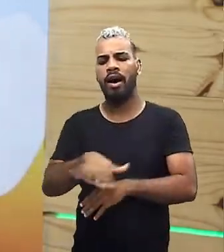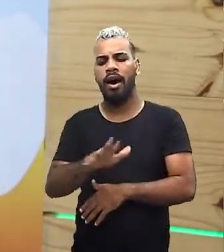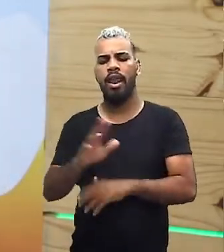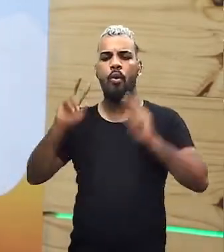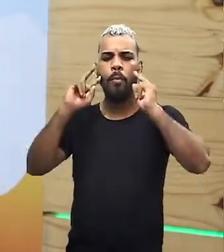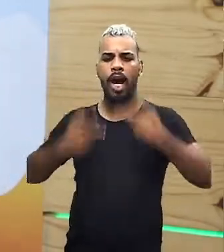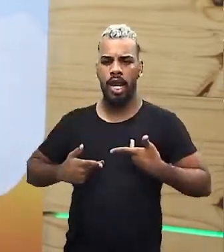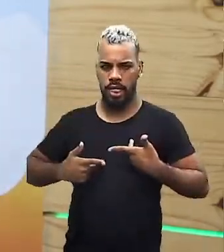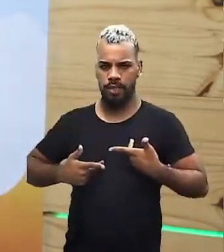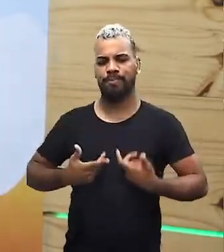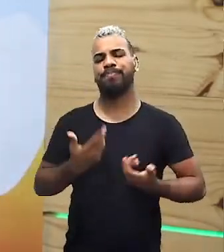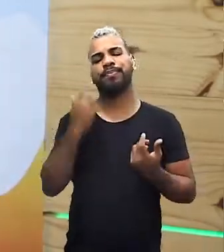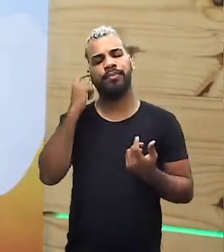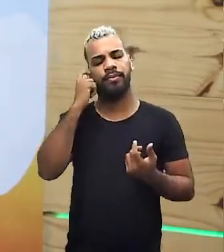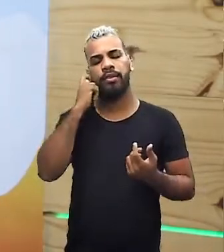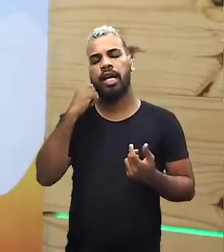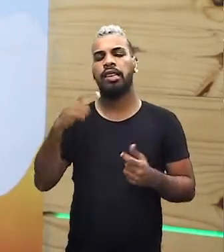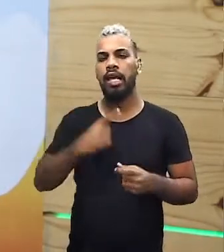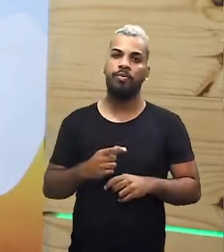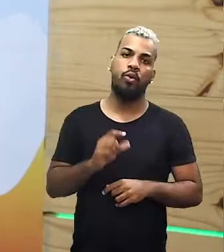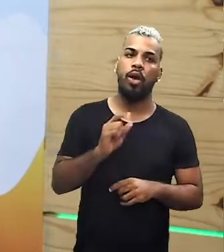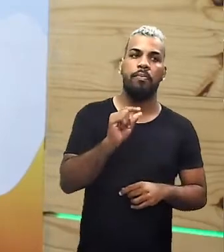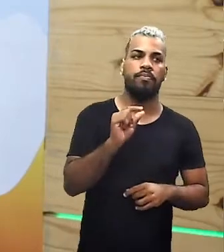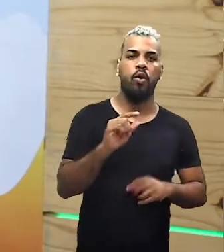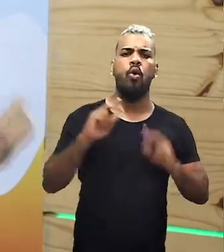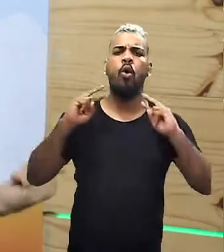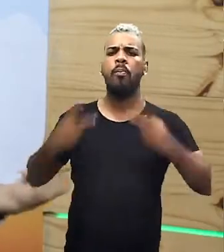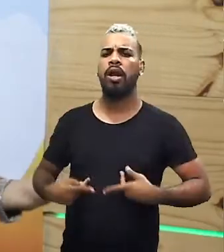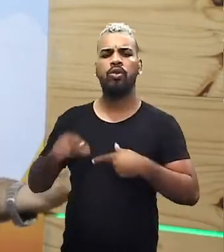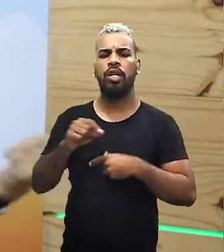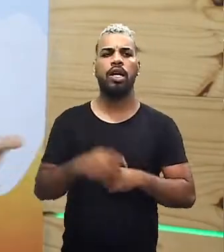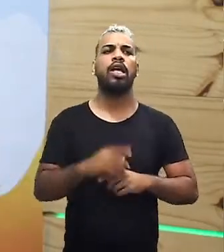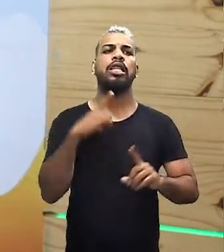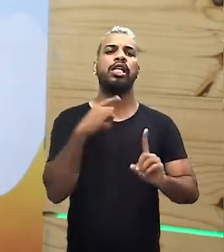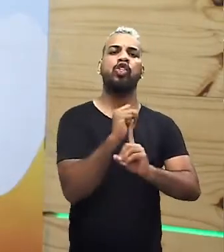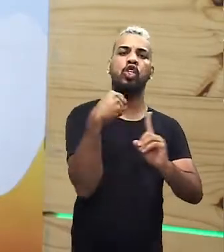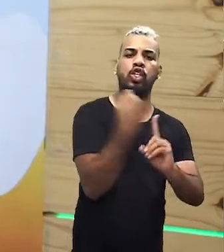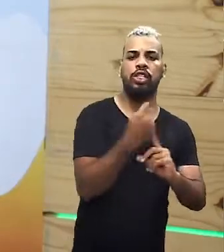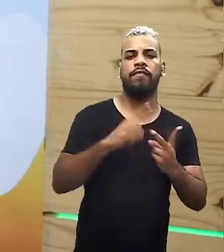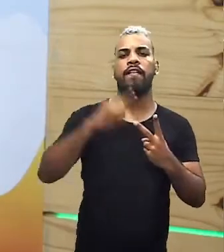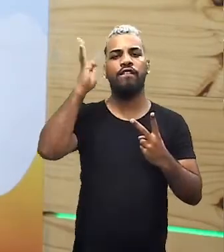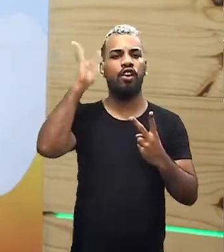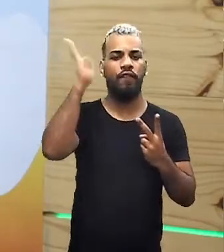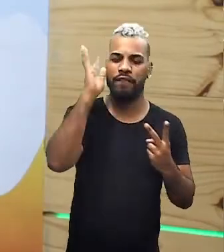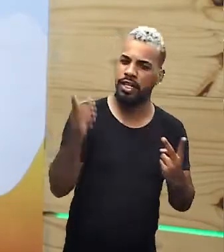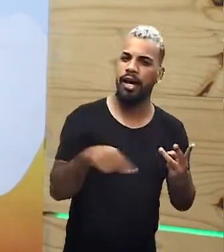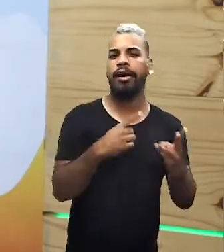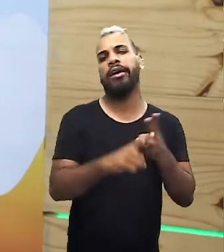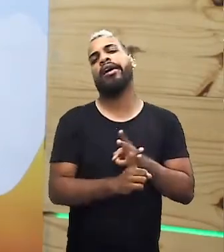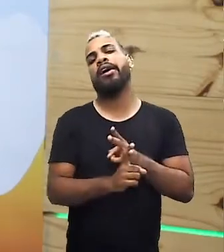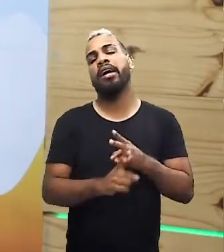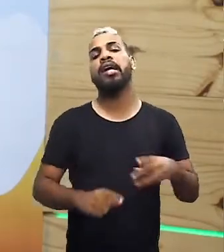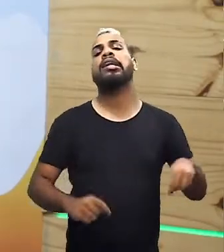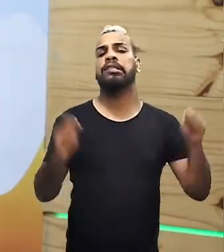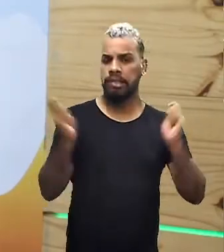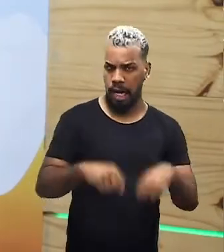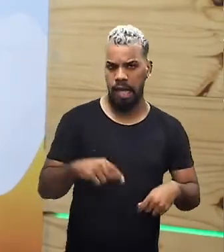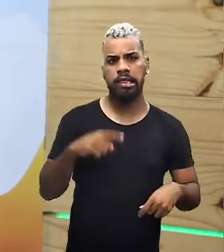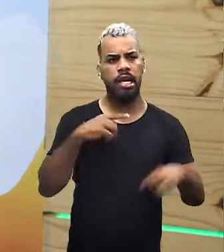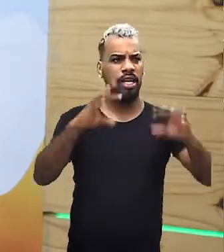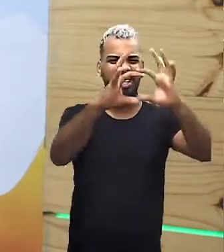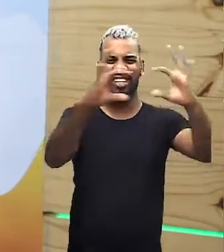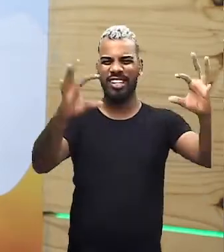de humanas, pode ter seu conhecimento de gênero textual, pode ajudar você. Porque a prova de humanas vai explorar charge,